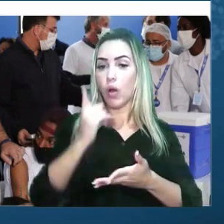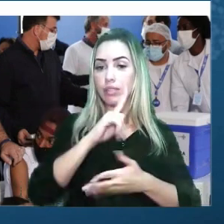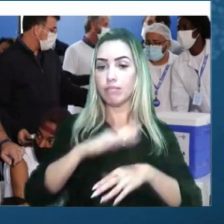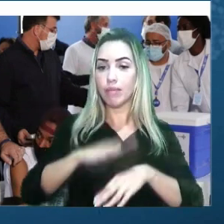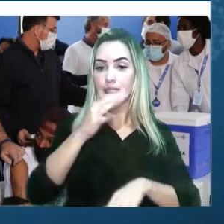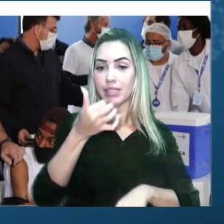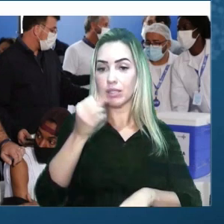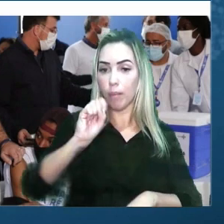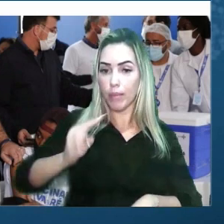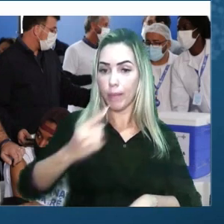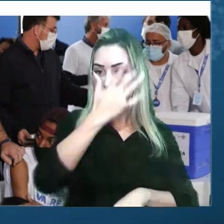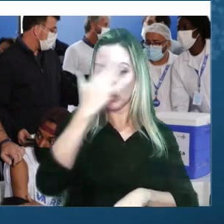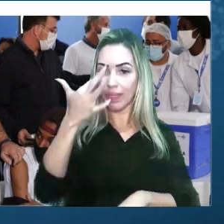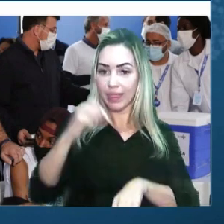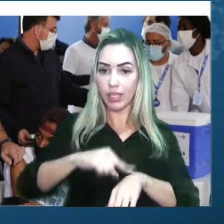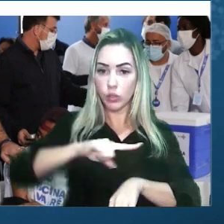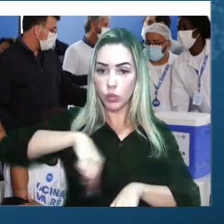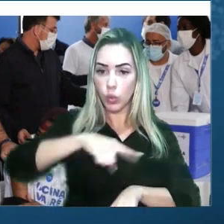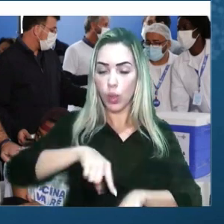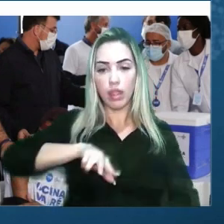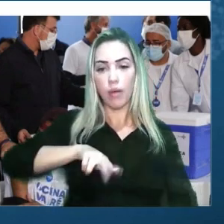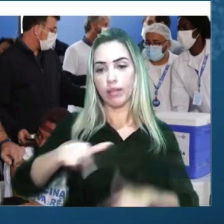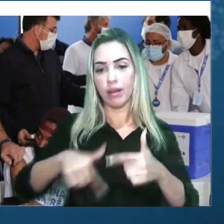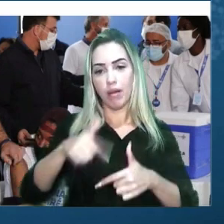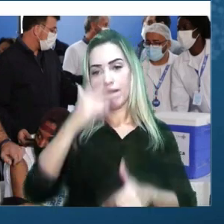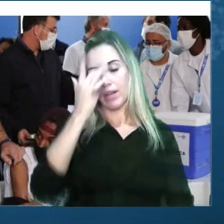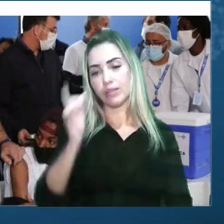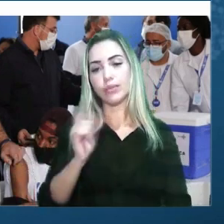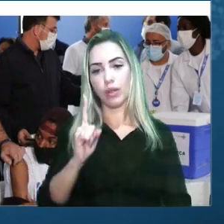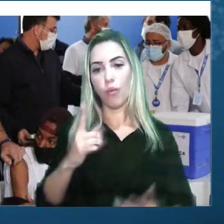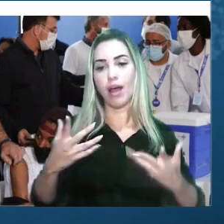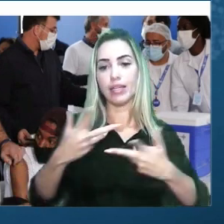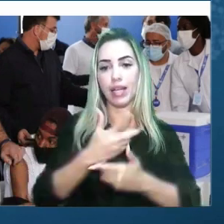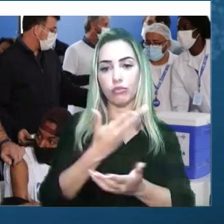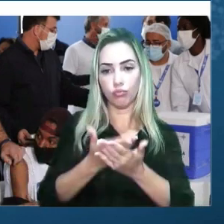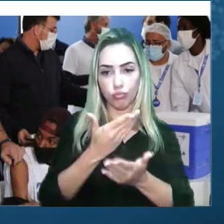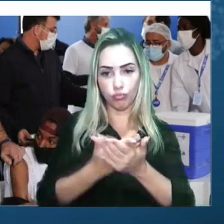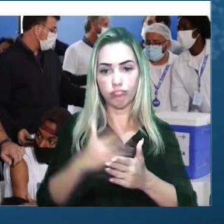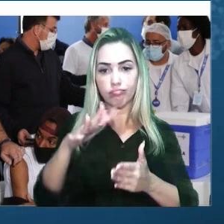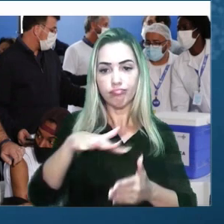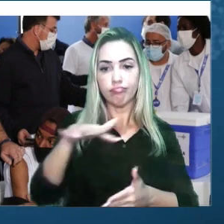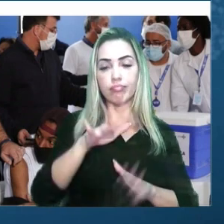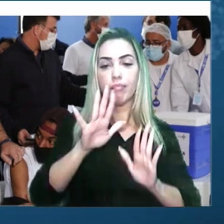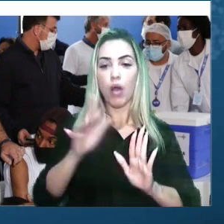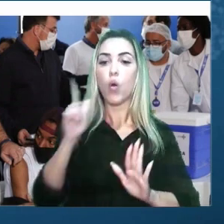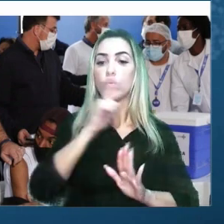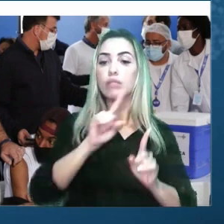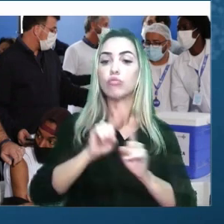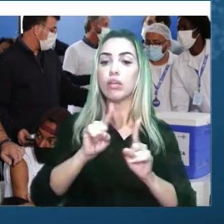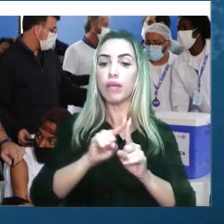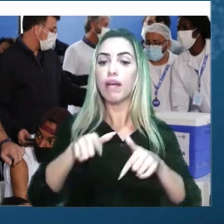mil pessoas em 10 horas não é um trabalho fácil, com toda a qualidade de um estudo clínico, mas também conseguimos fazer